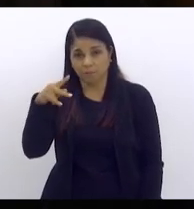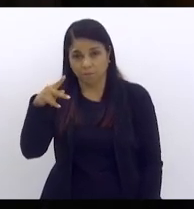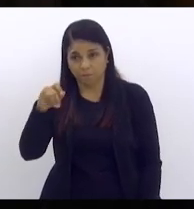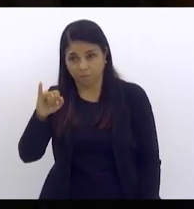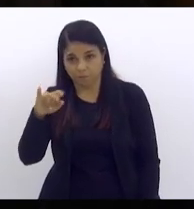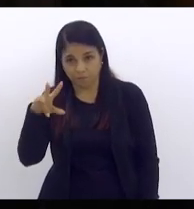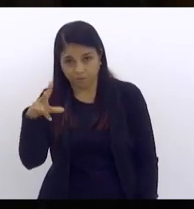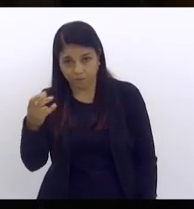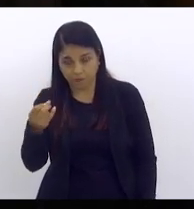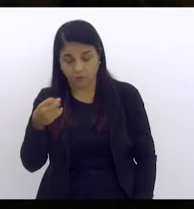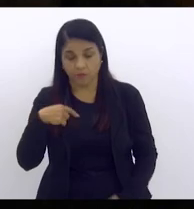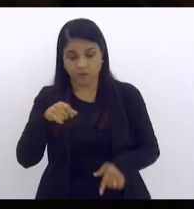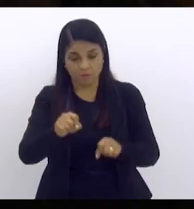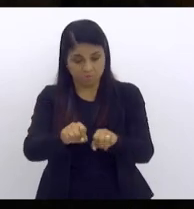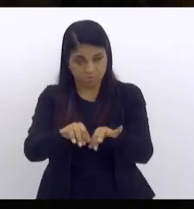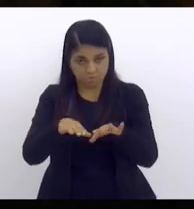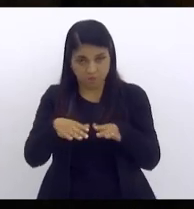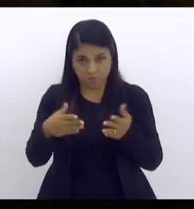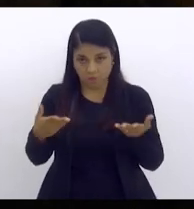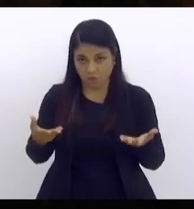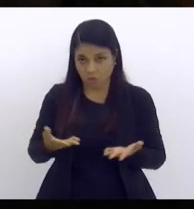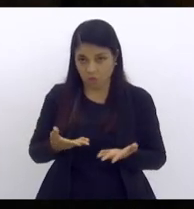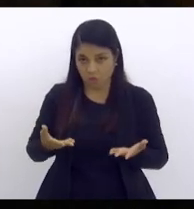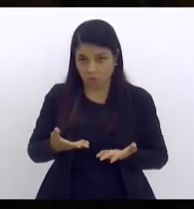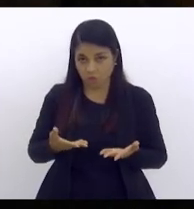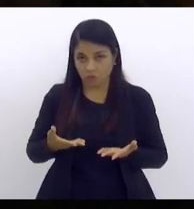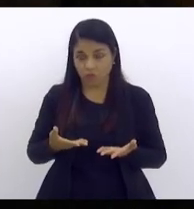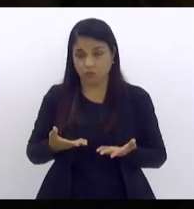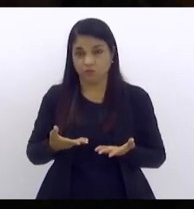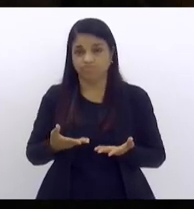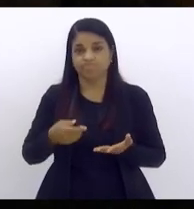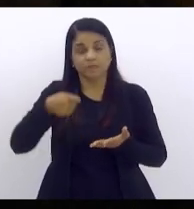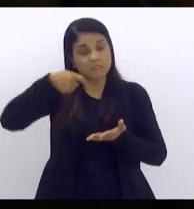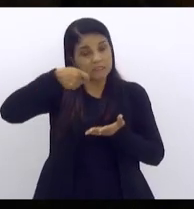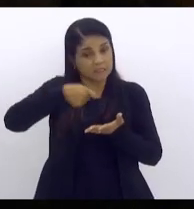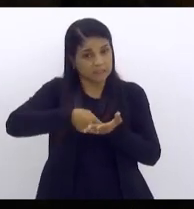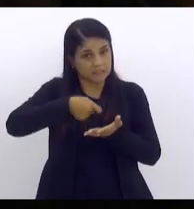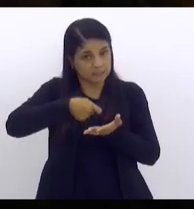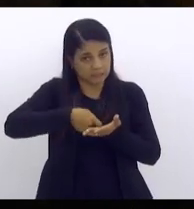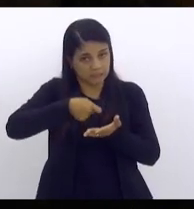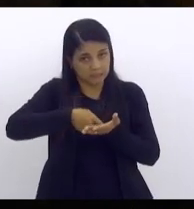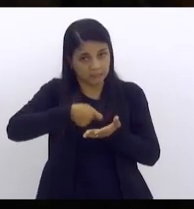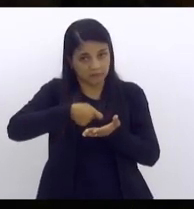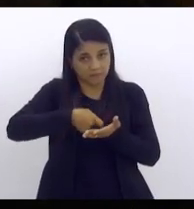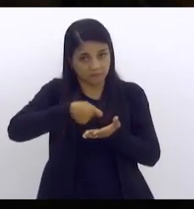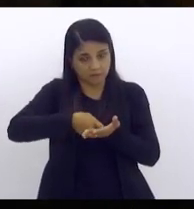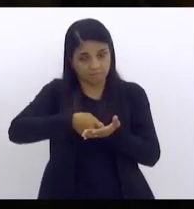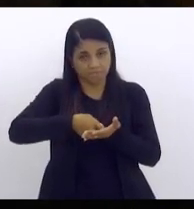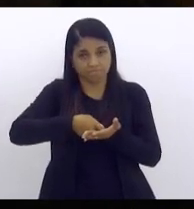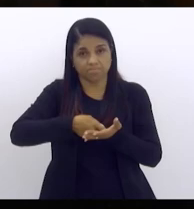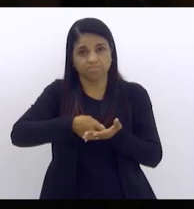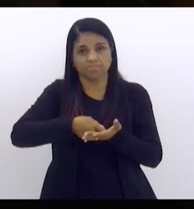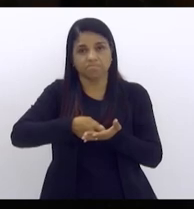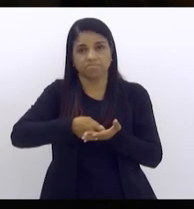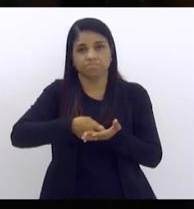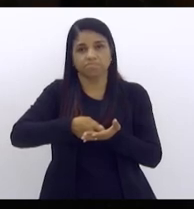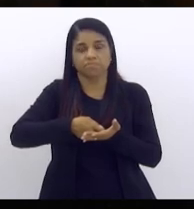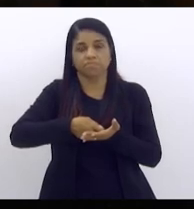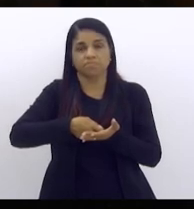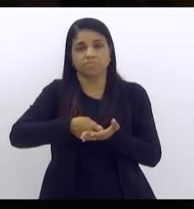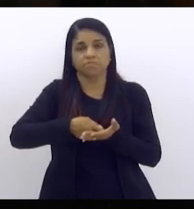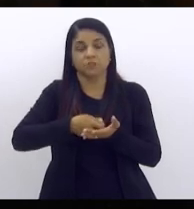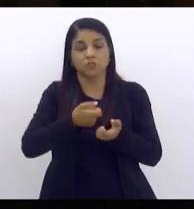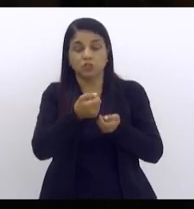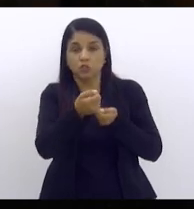este parlamento fluminense tem o dever precípuo de fazer o